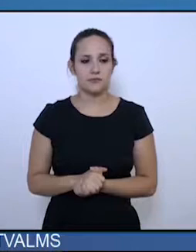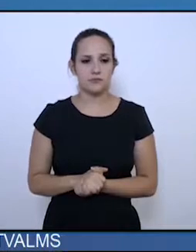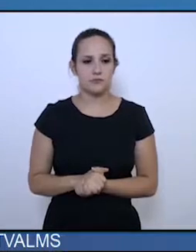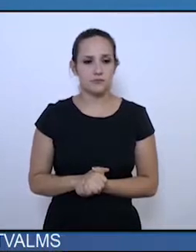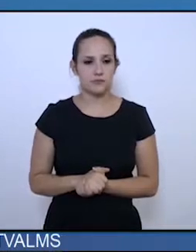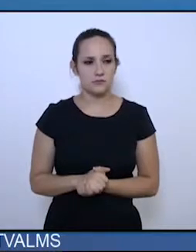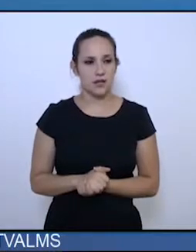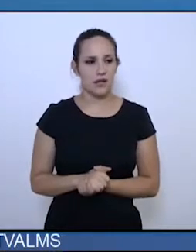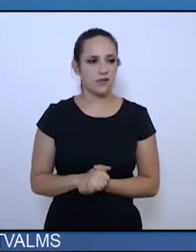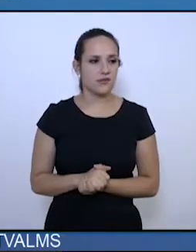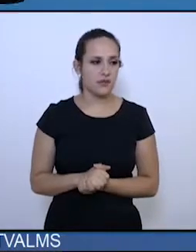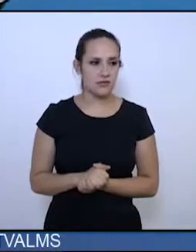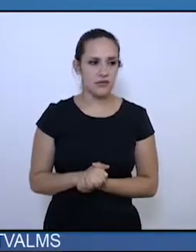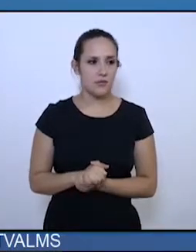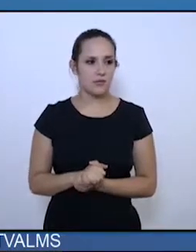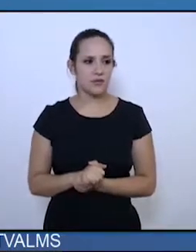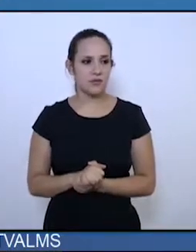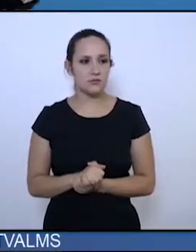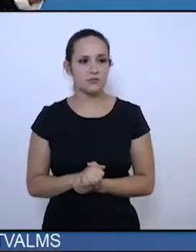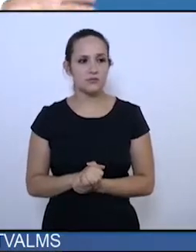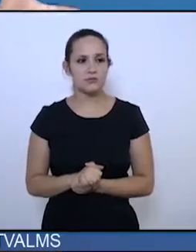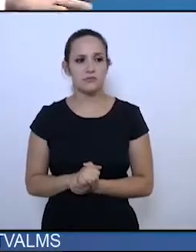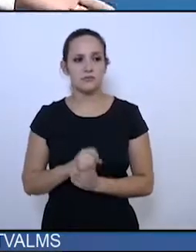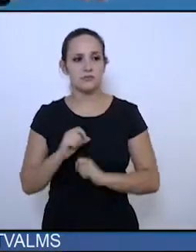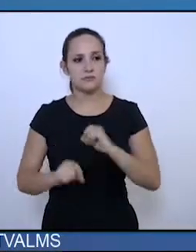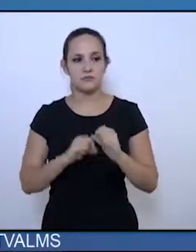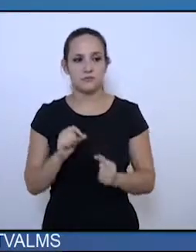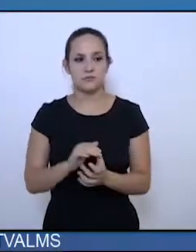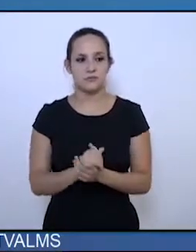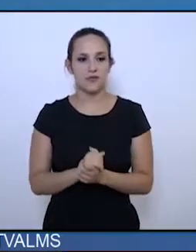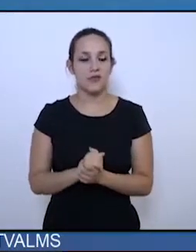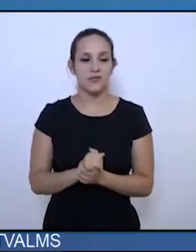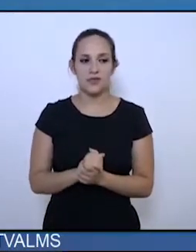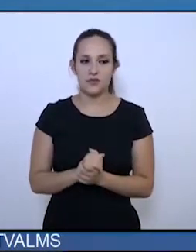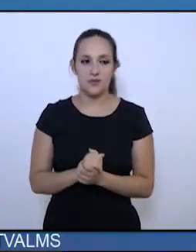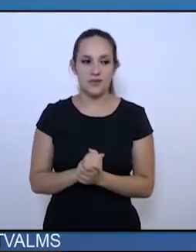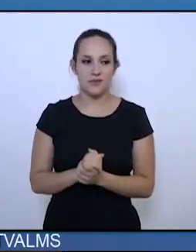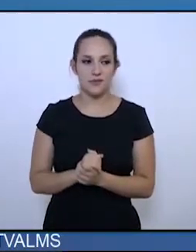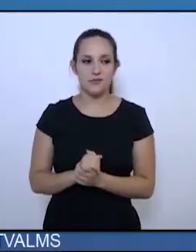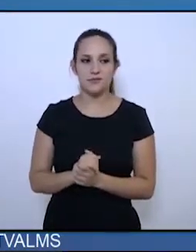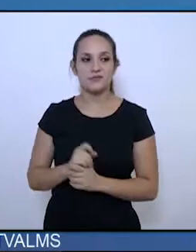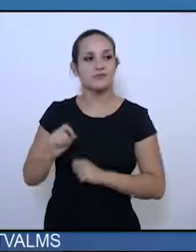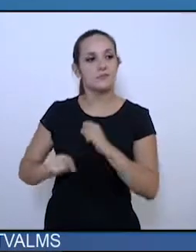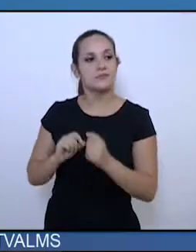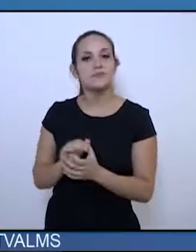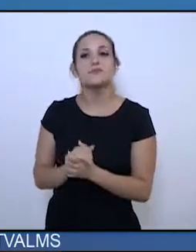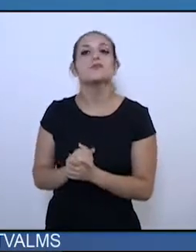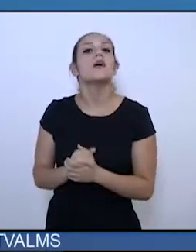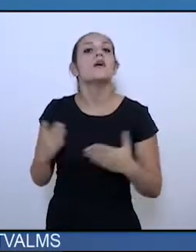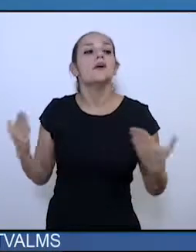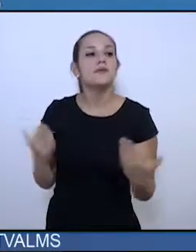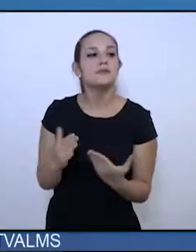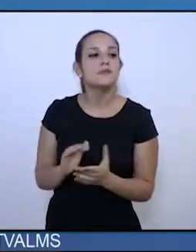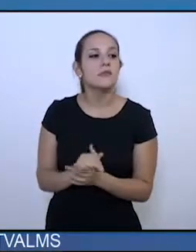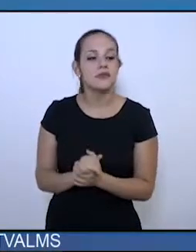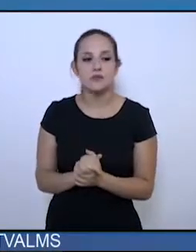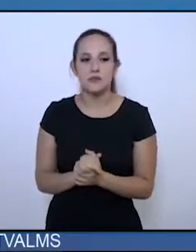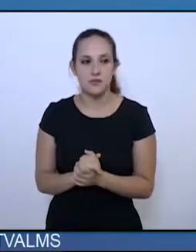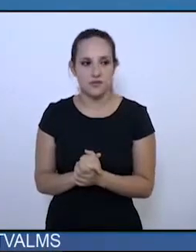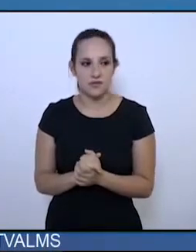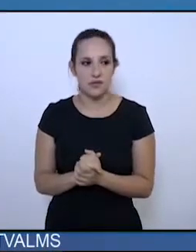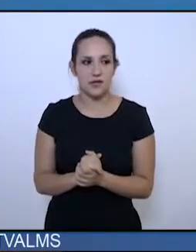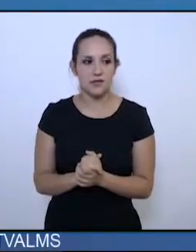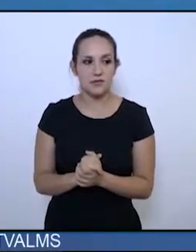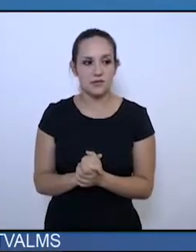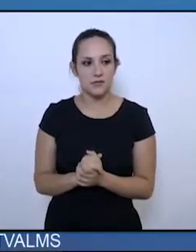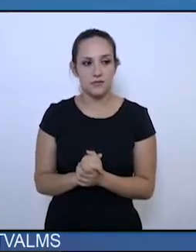Aí chama os governadores lá para dizer que vai investir na segurança. Investir como na segurança? Mandando cada governo pegar dinheiro emprestado. Pegar